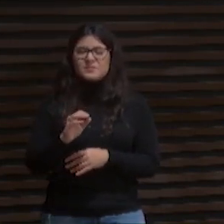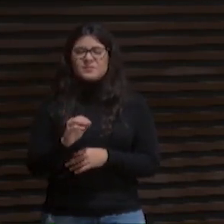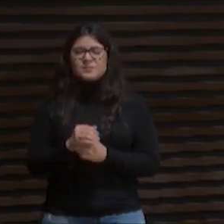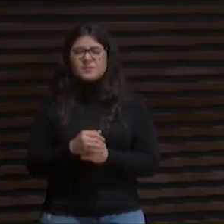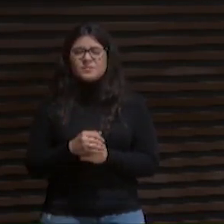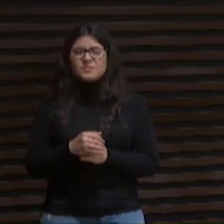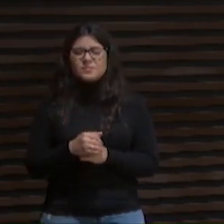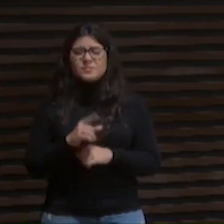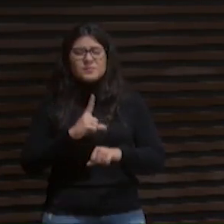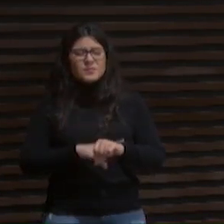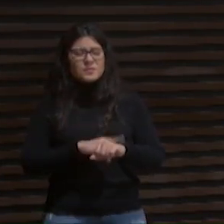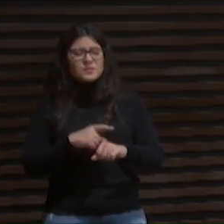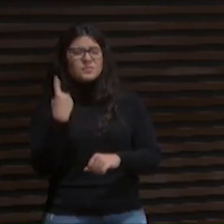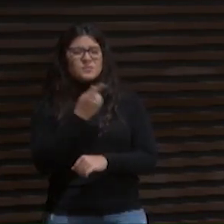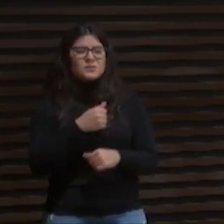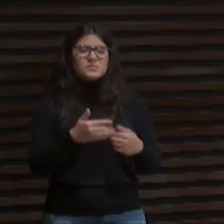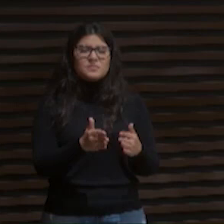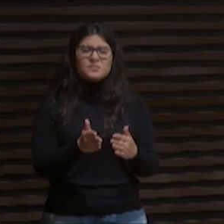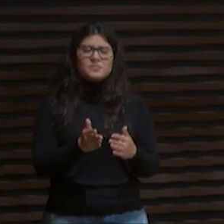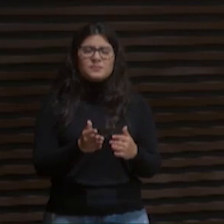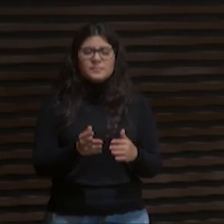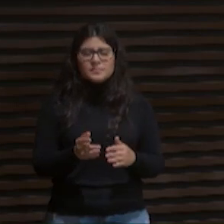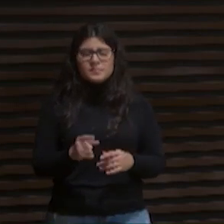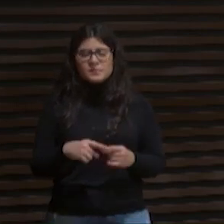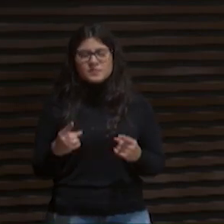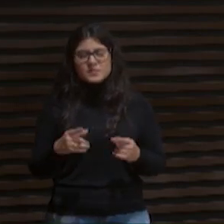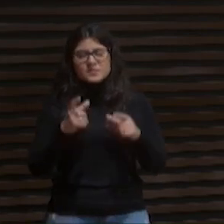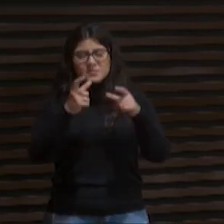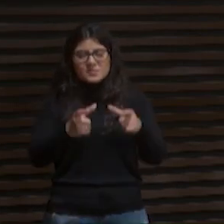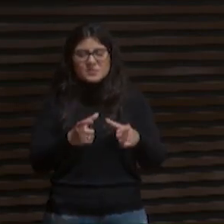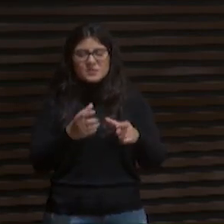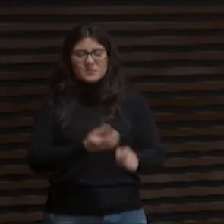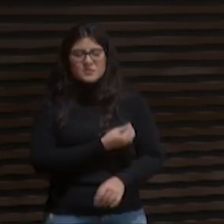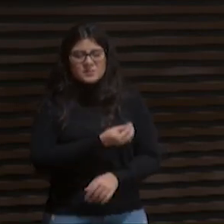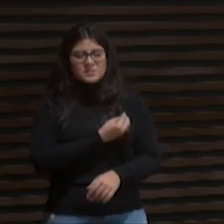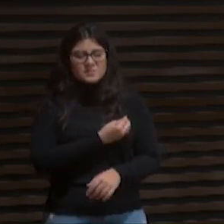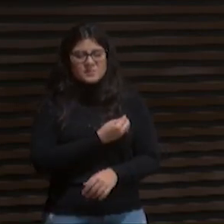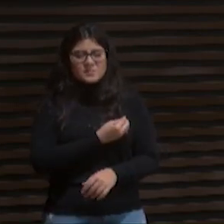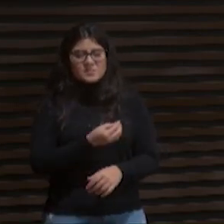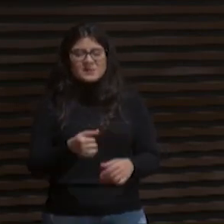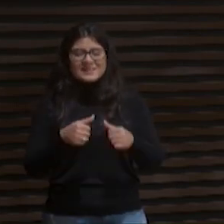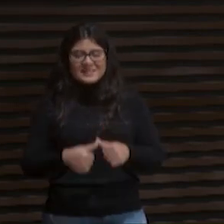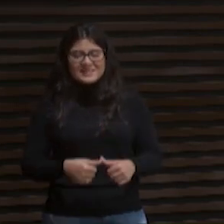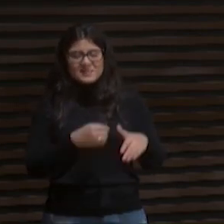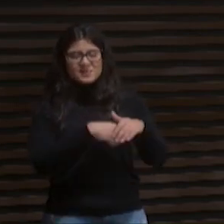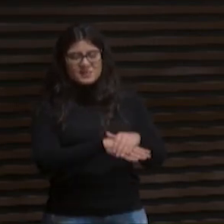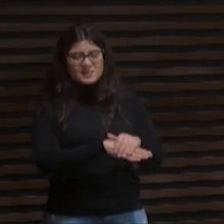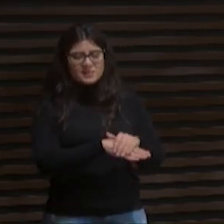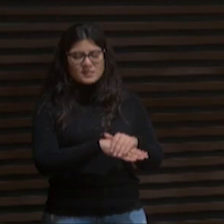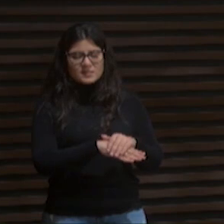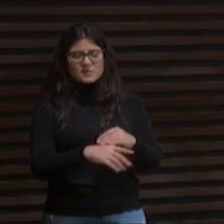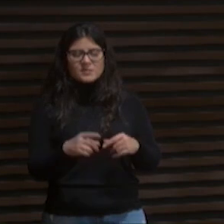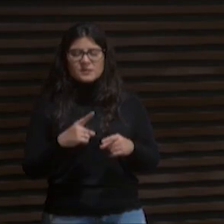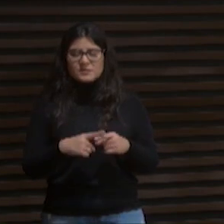o momento da nossa caminhada, mas que a coroa da vida nos está guardada,